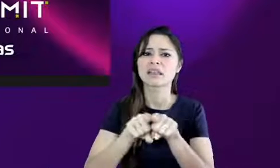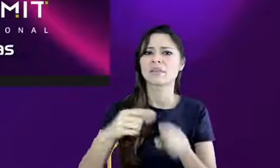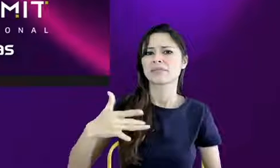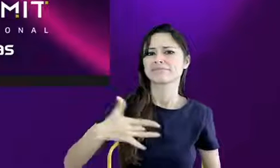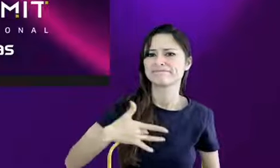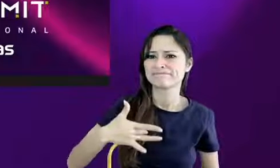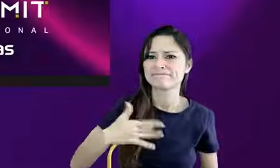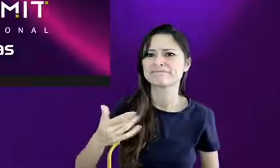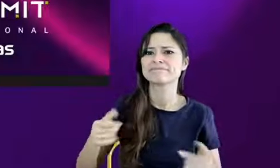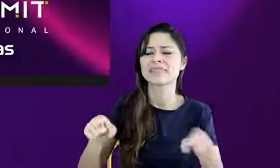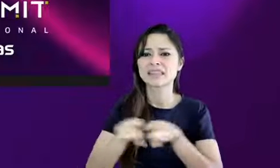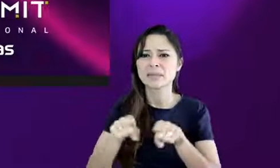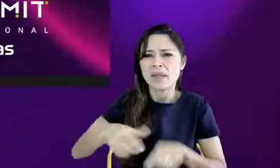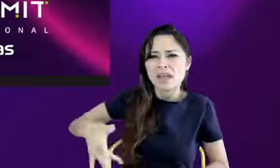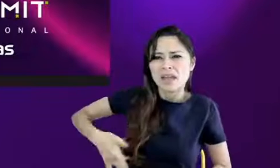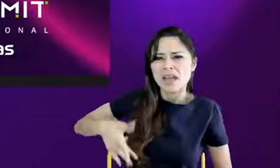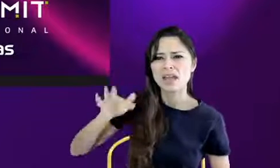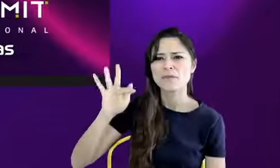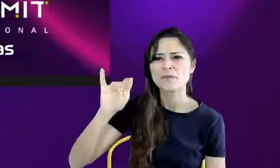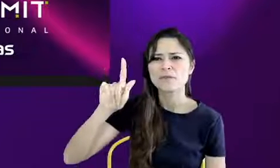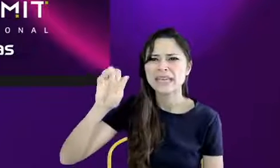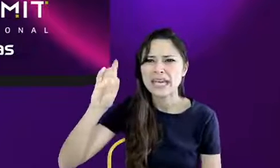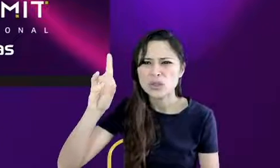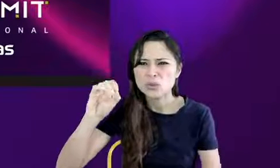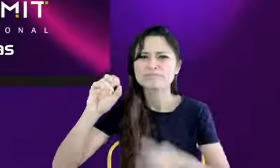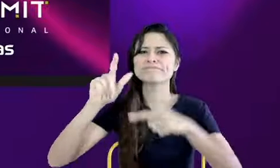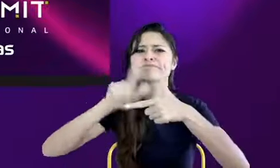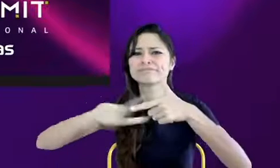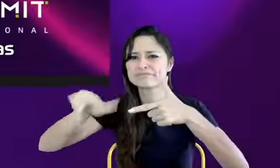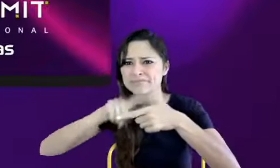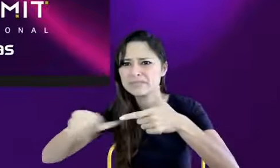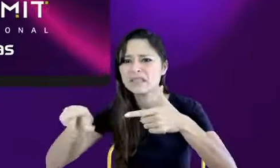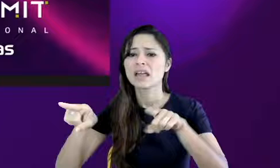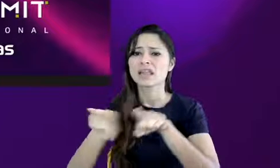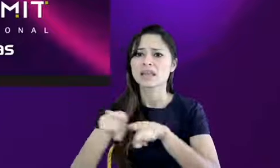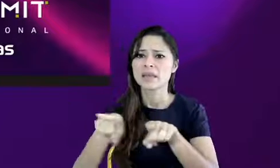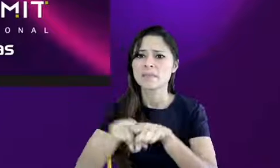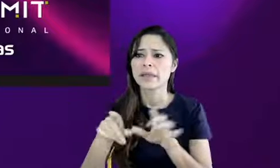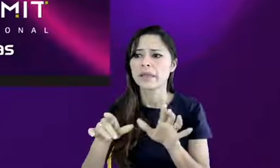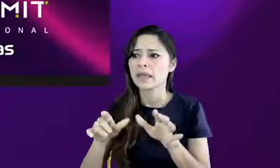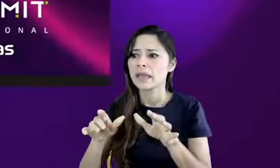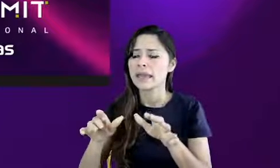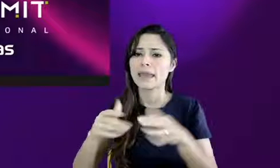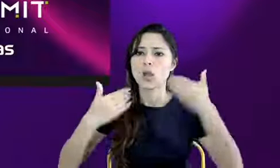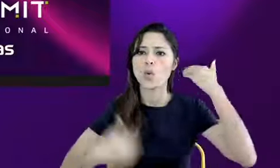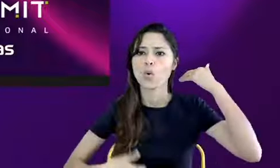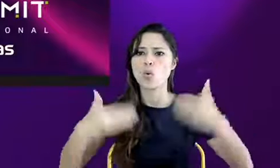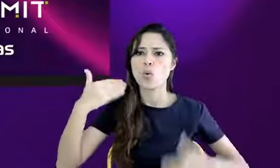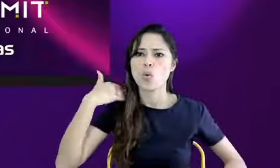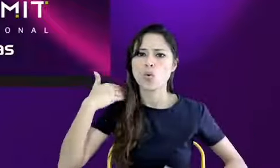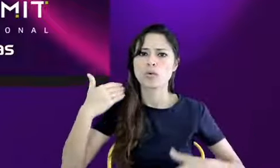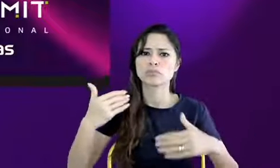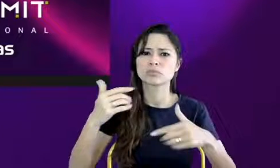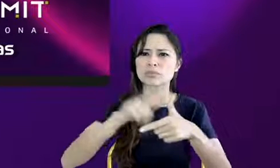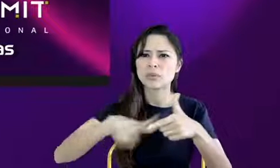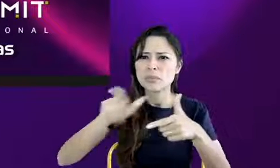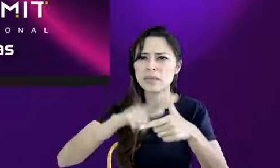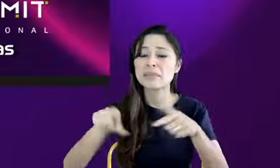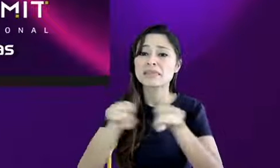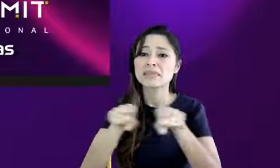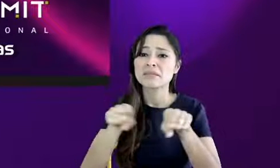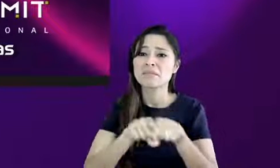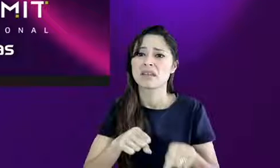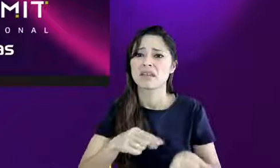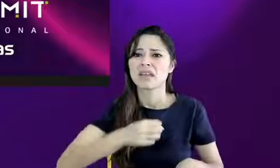B, doença desmielinizante, fenômenos de hipersensibilidade e autoimunidade, e infecções graves e morte em idosos, numa proporção